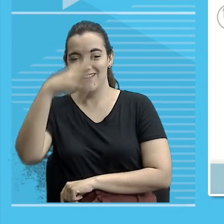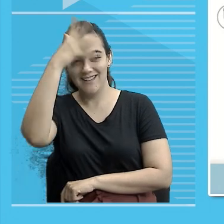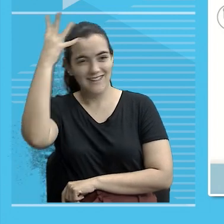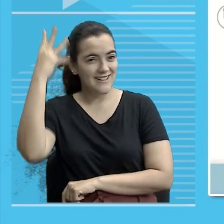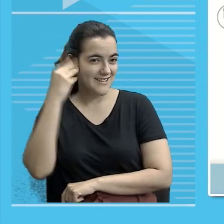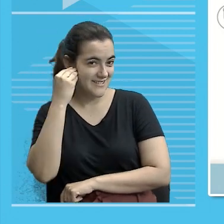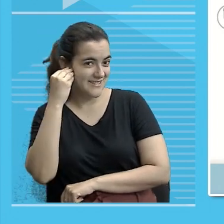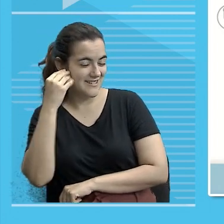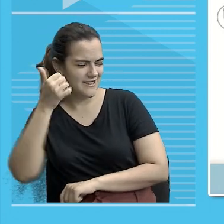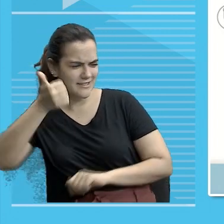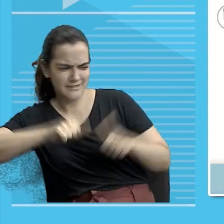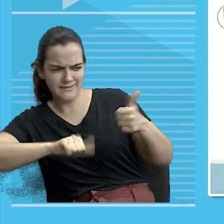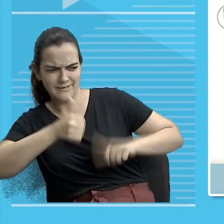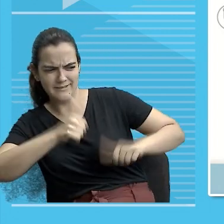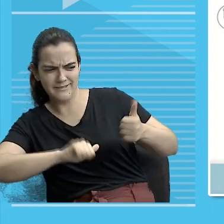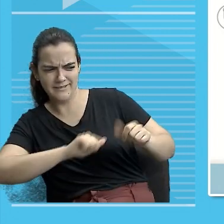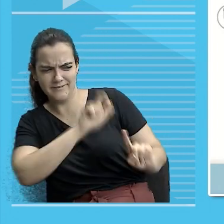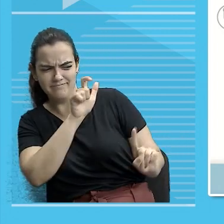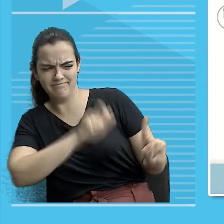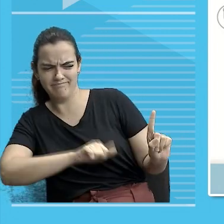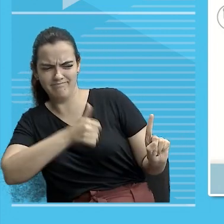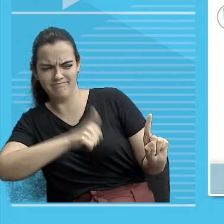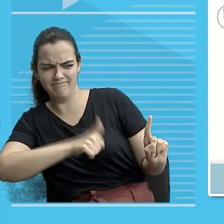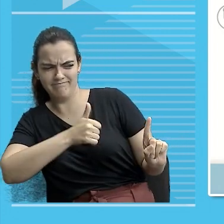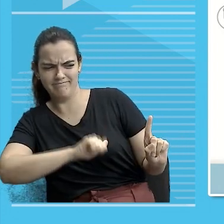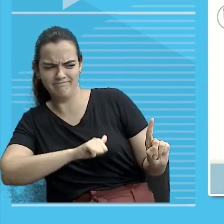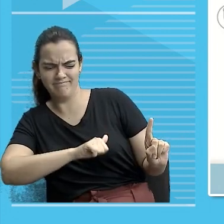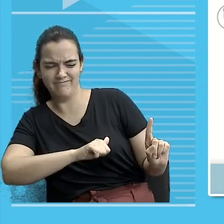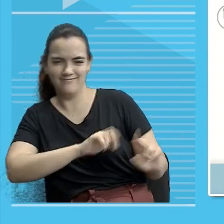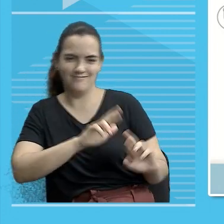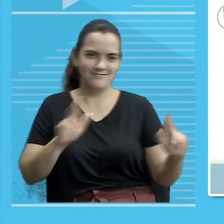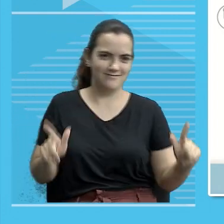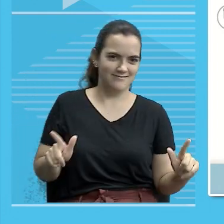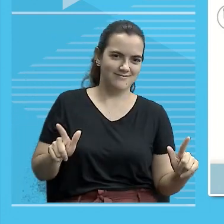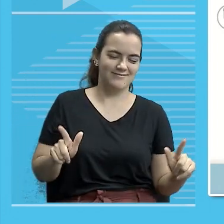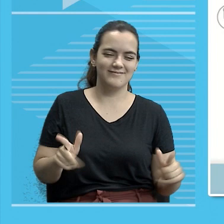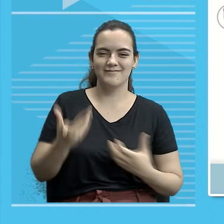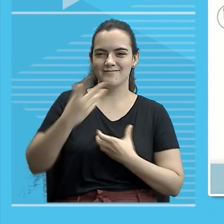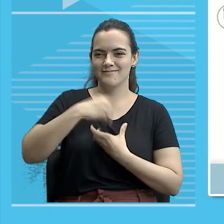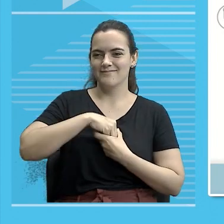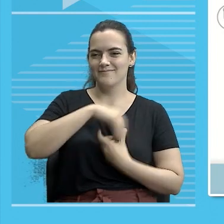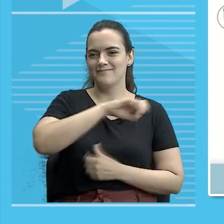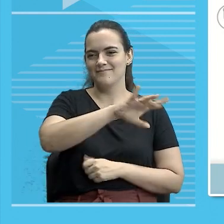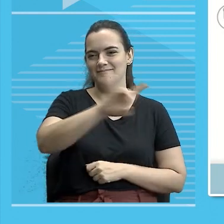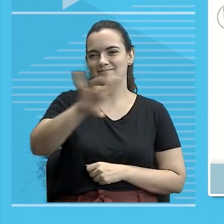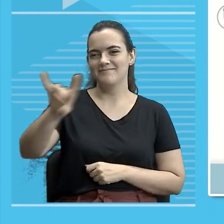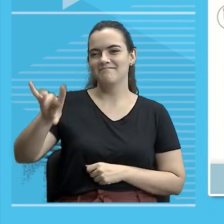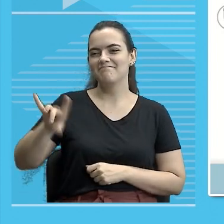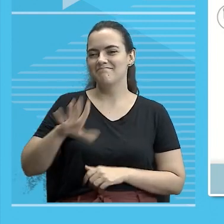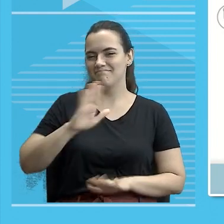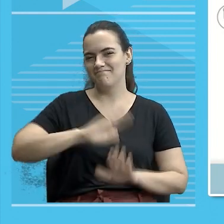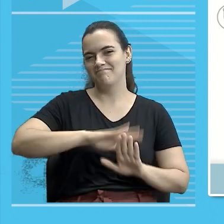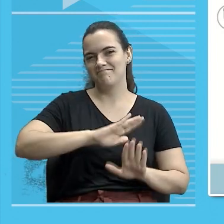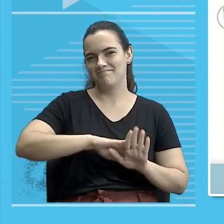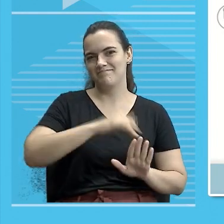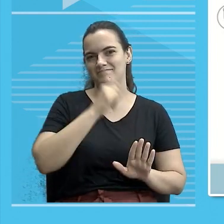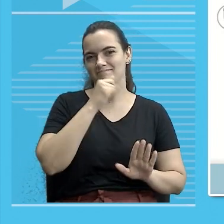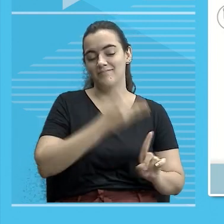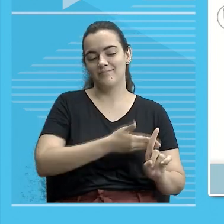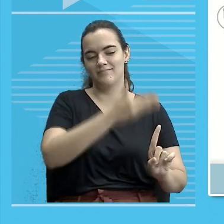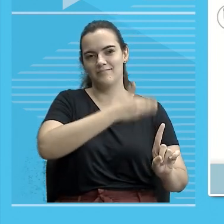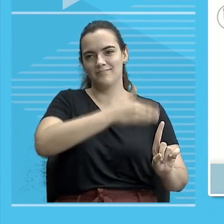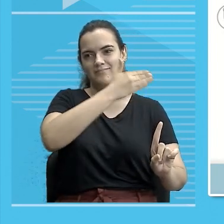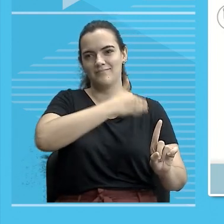é outra coisa qualidade é algo subjetivo que cada um tá dizendo se eu chegasse